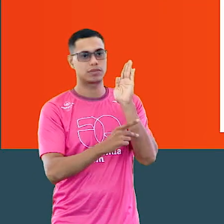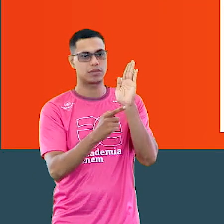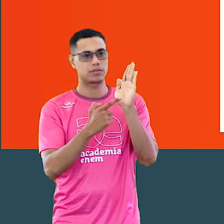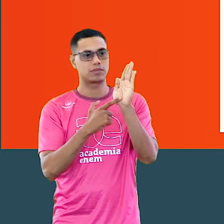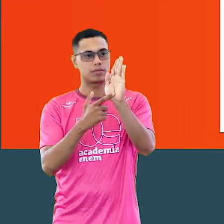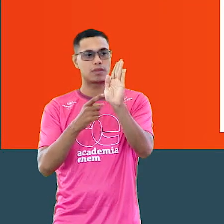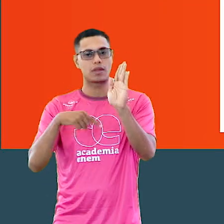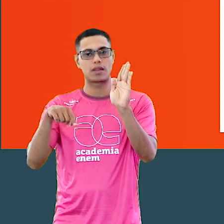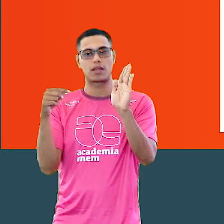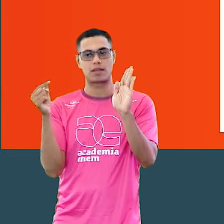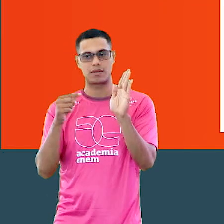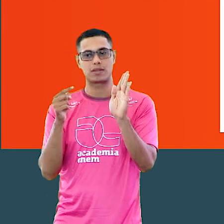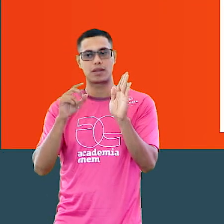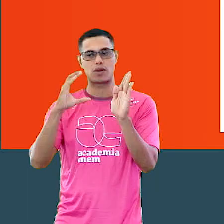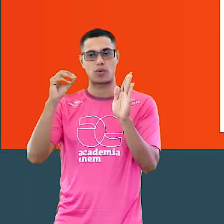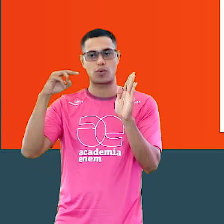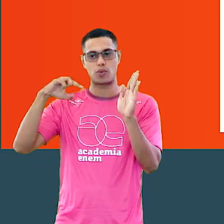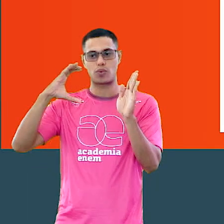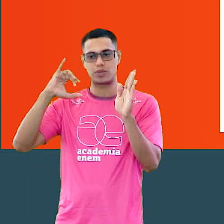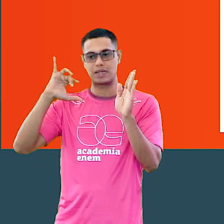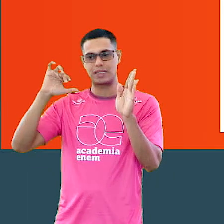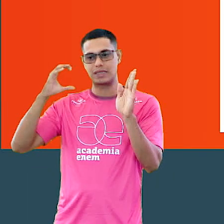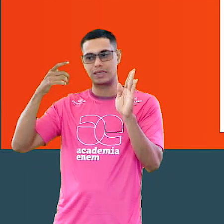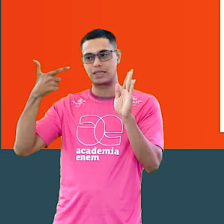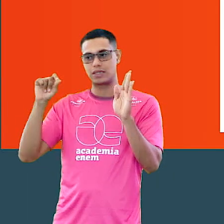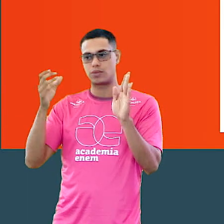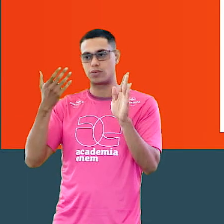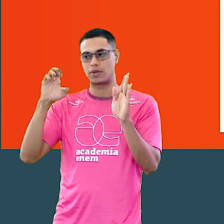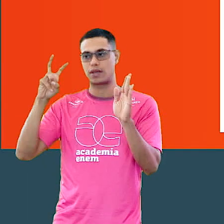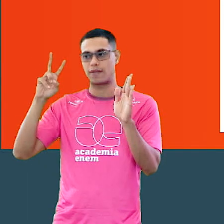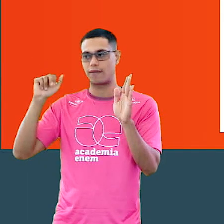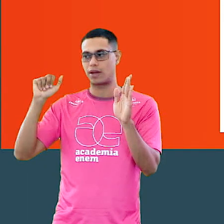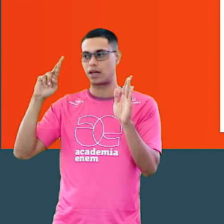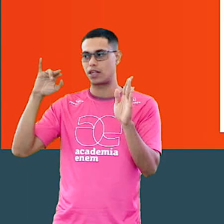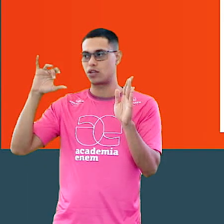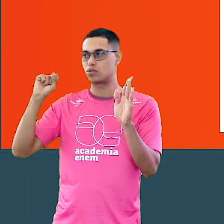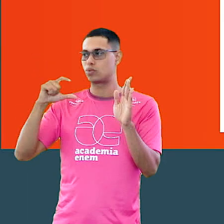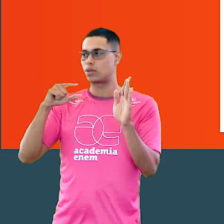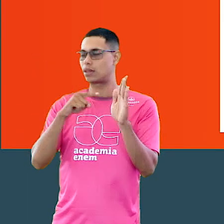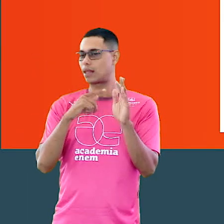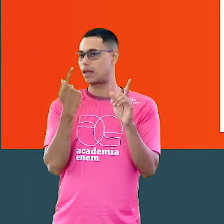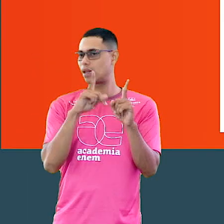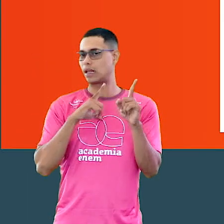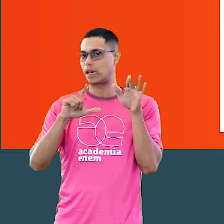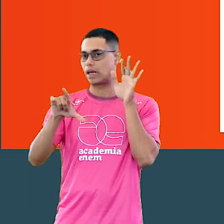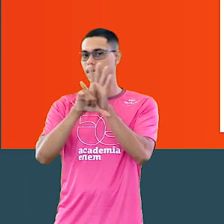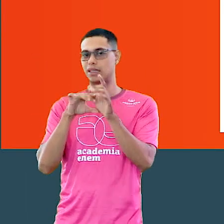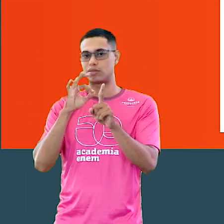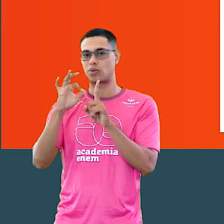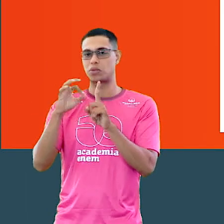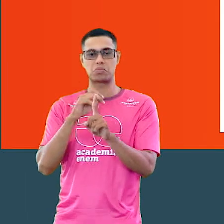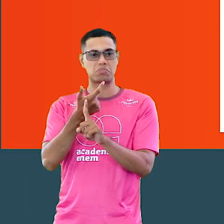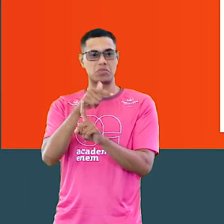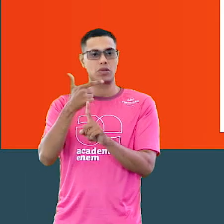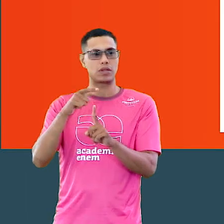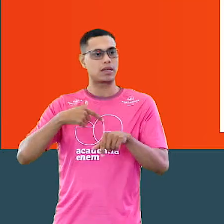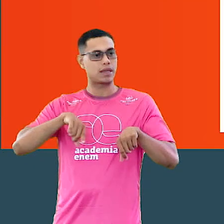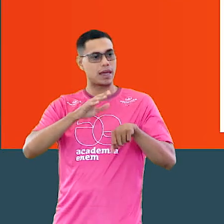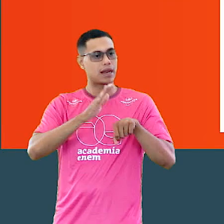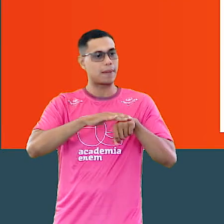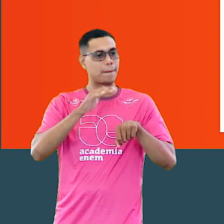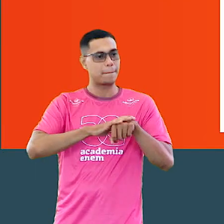Ela não existia na época dela a lei das cotas, não existia. Ela concorreu na